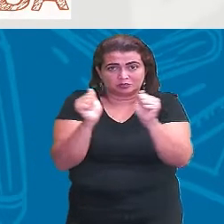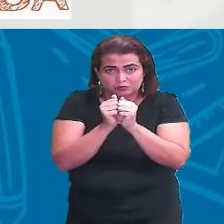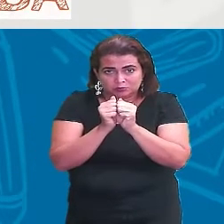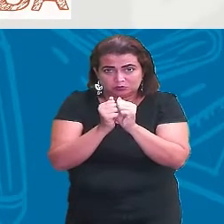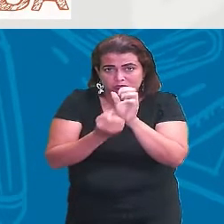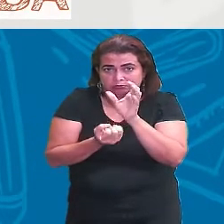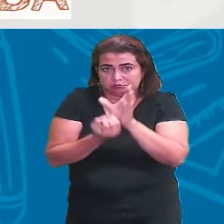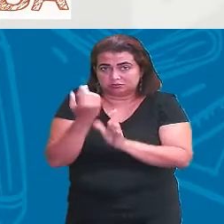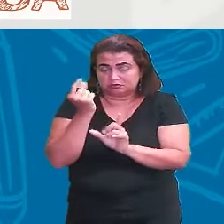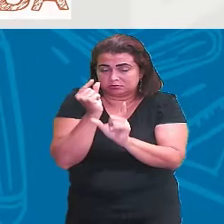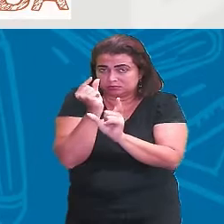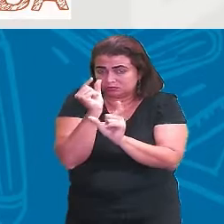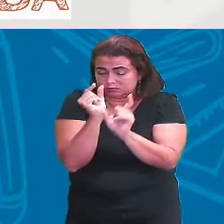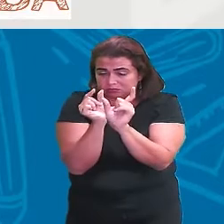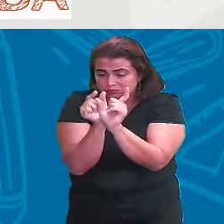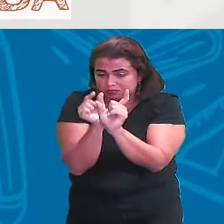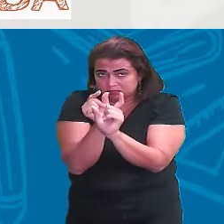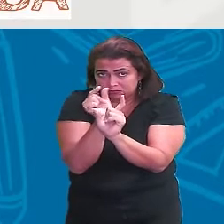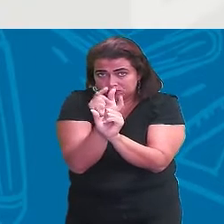as sílabas.